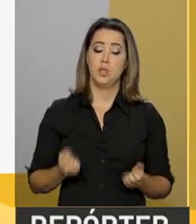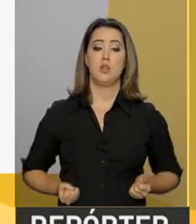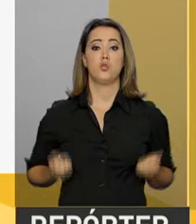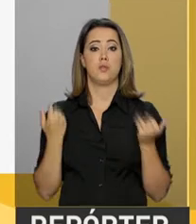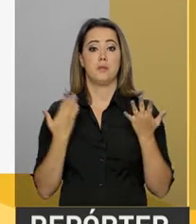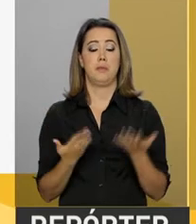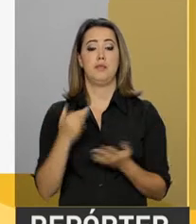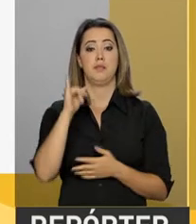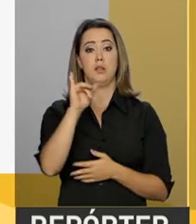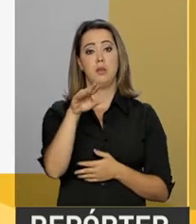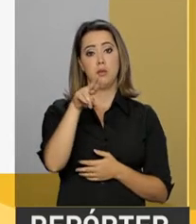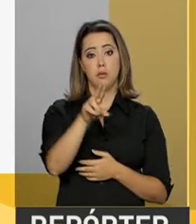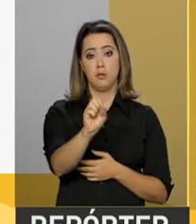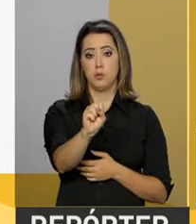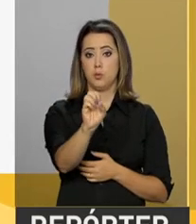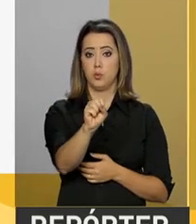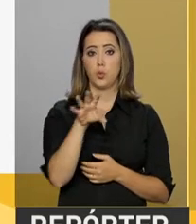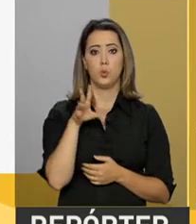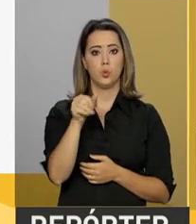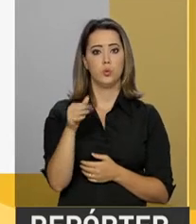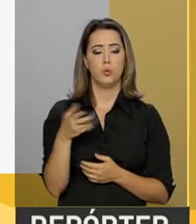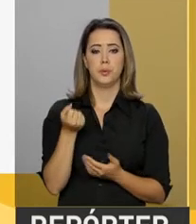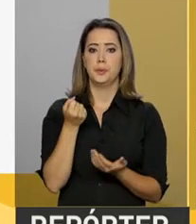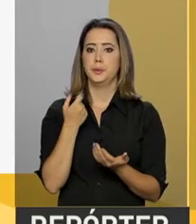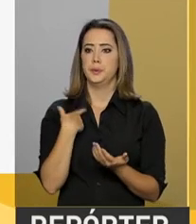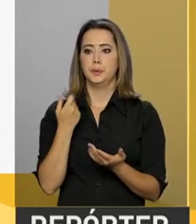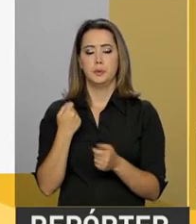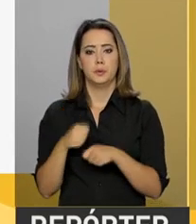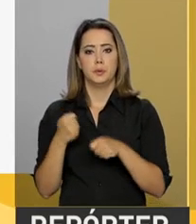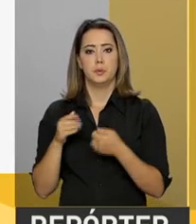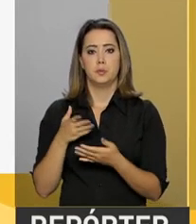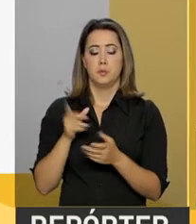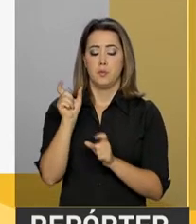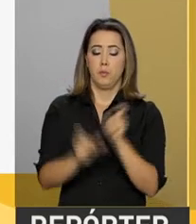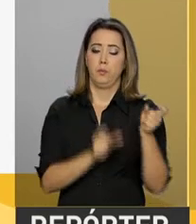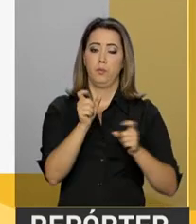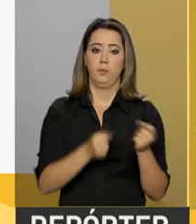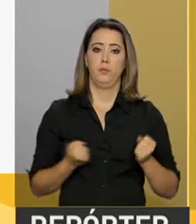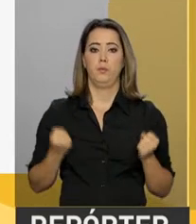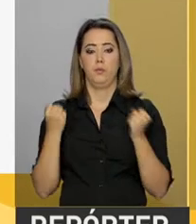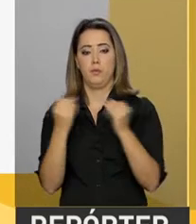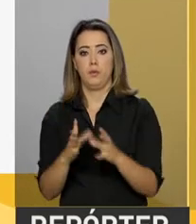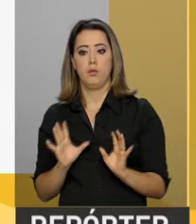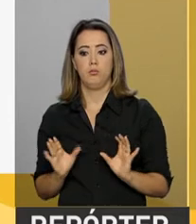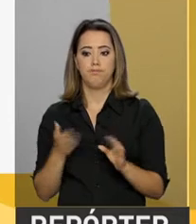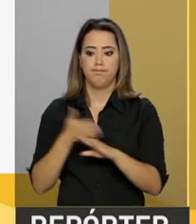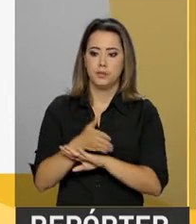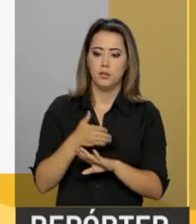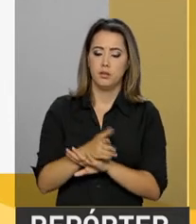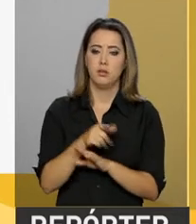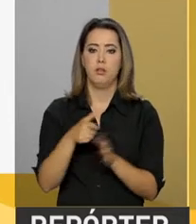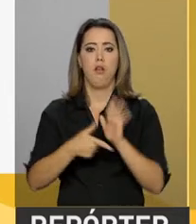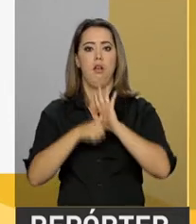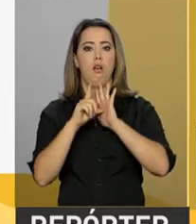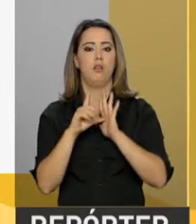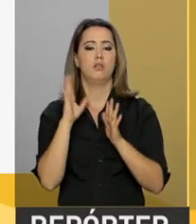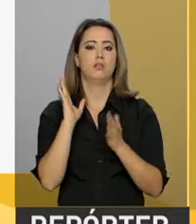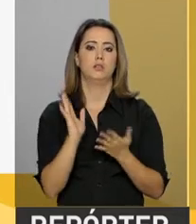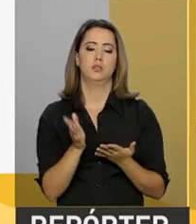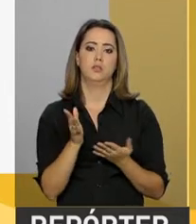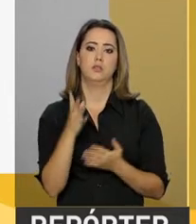vai consumindo todas as outras despesas inclusive ela vai tomando espaço ela era por exemplo